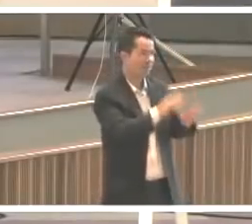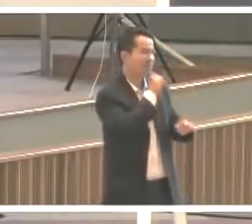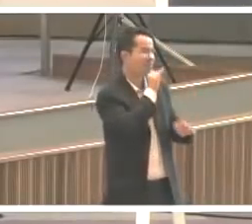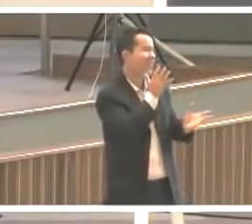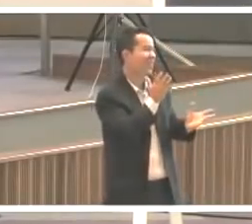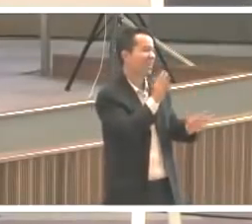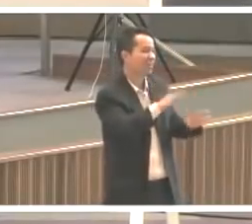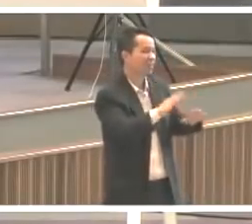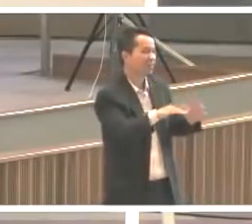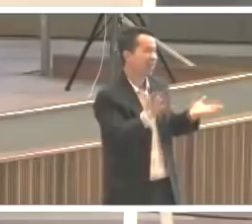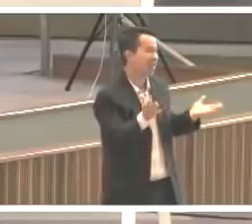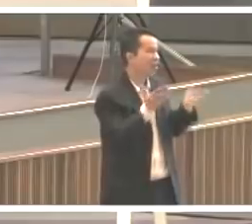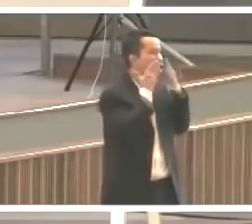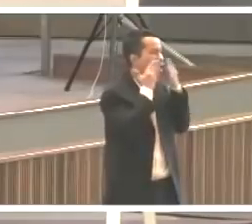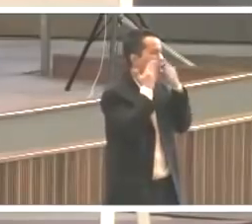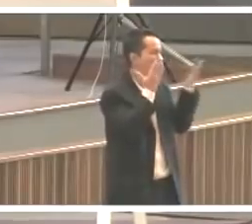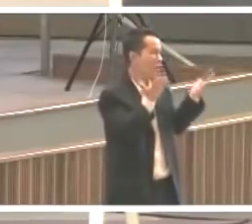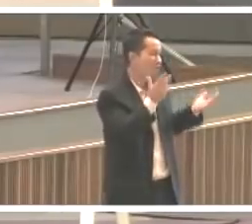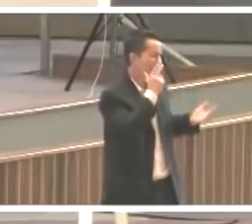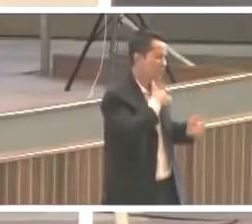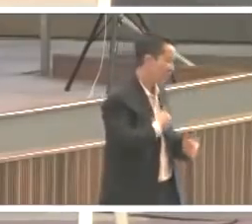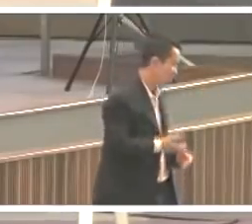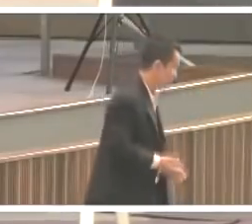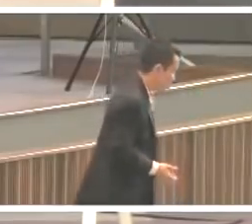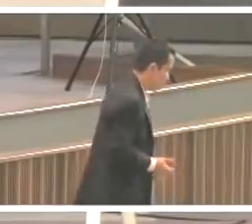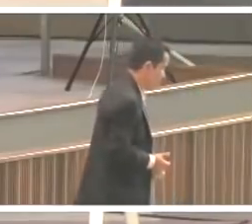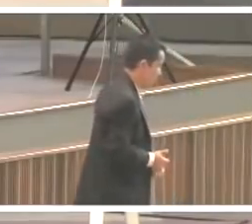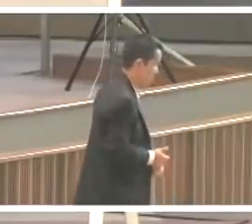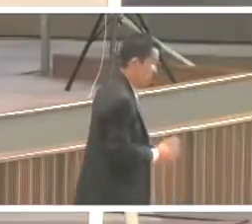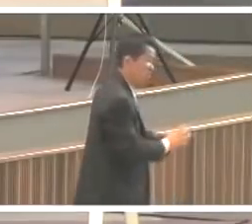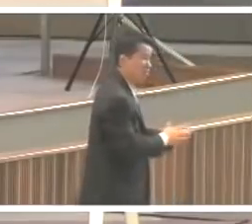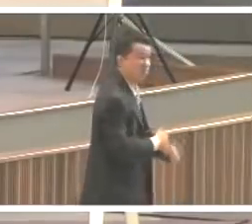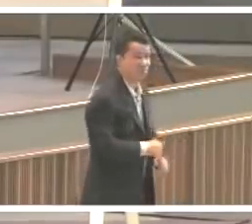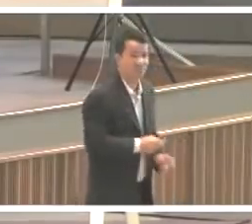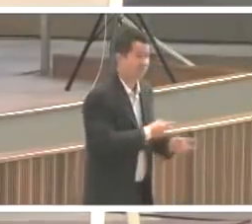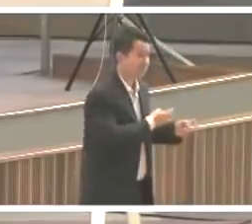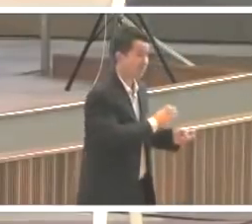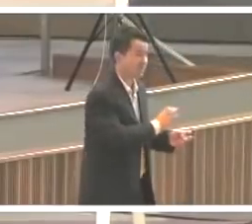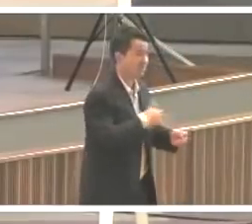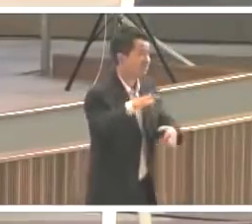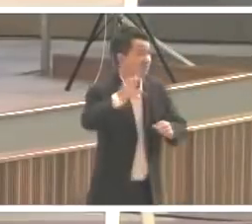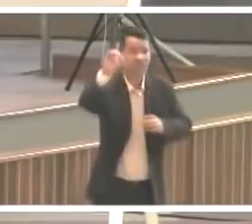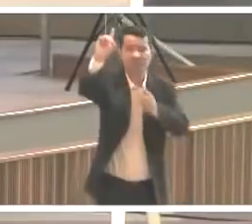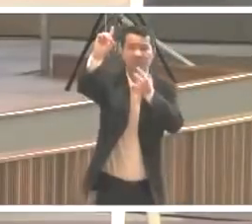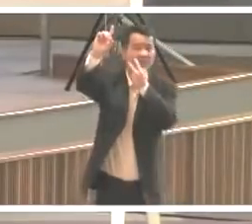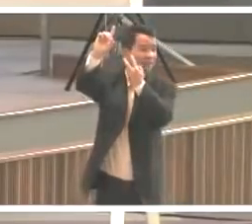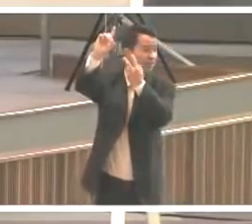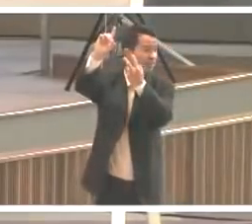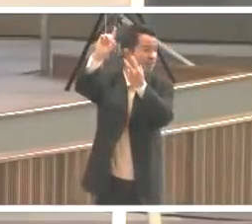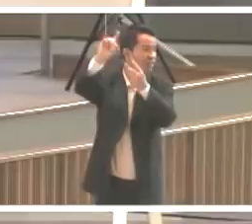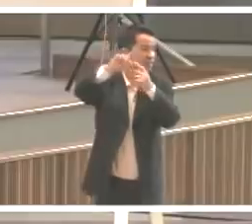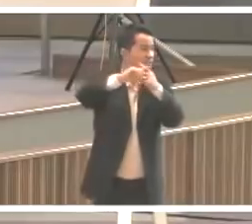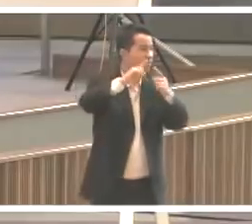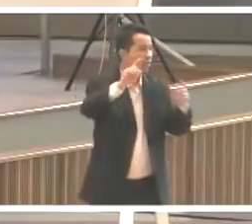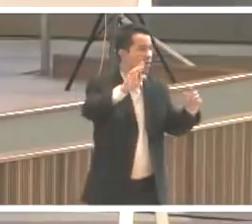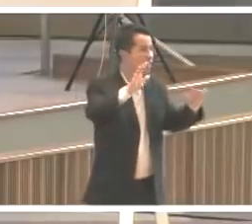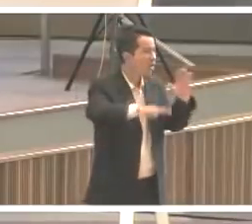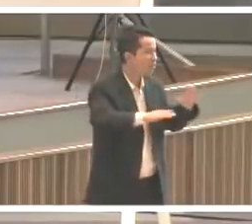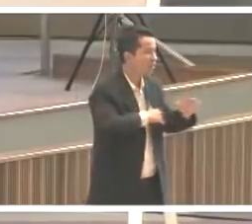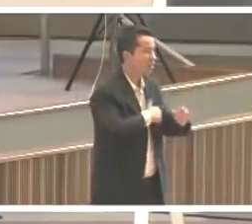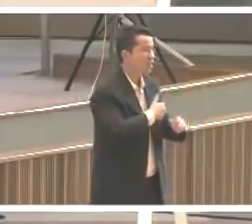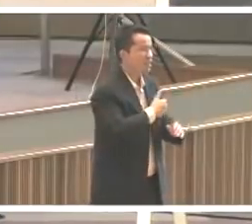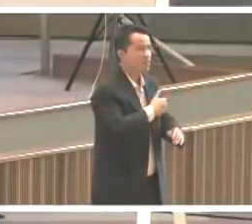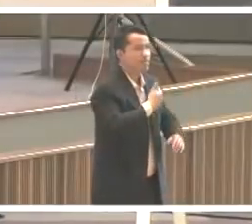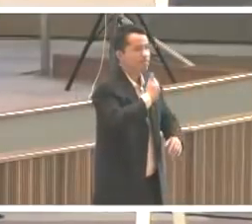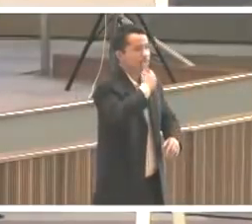já contei isso aqui para vocês, mas eu acho que isso tem tudo a ver com aquilo que a gente está falando aqui. Quando o Michel